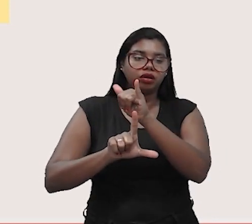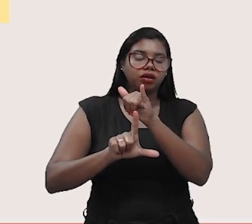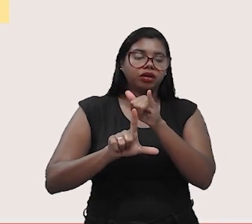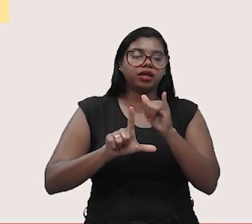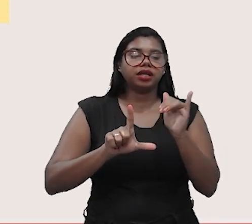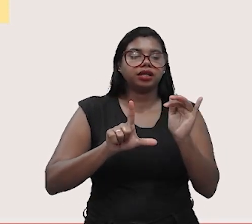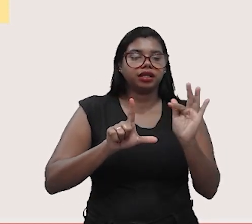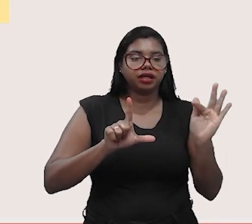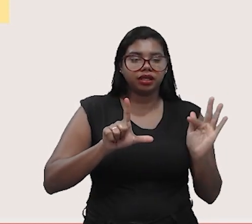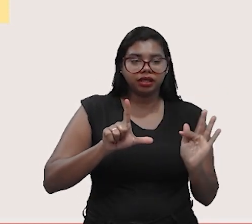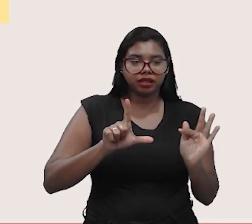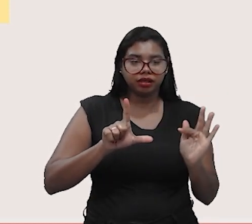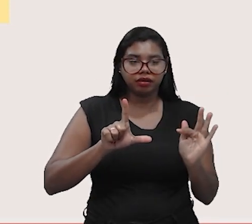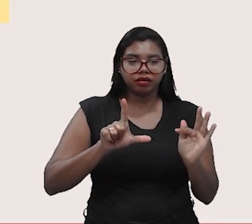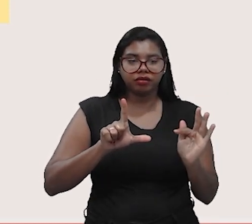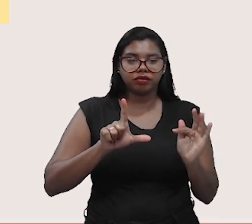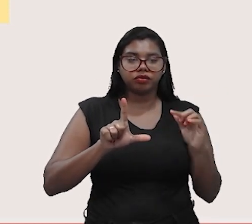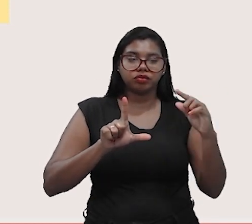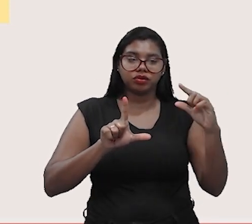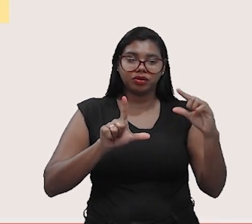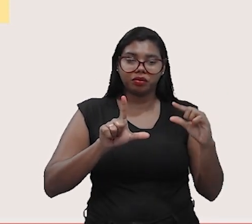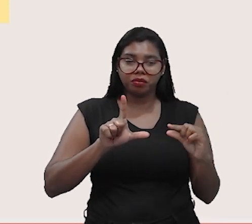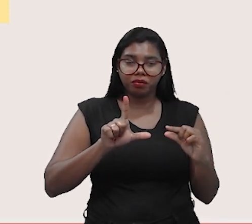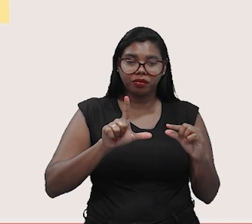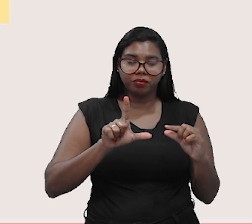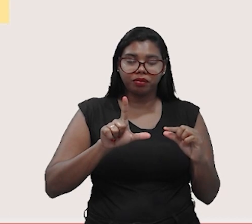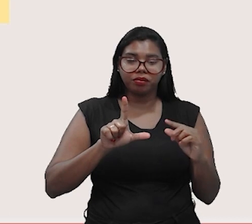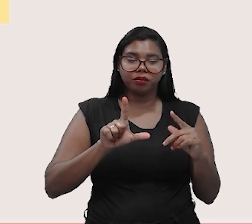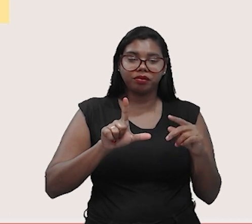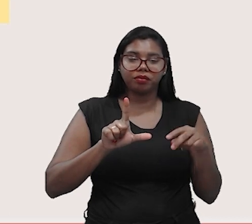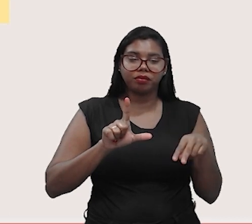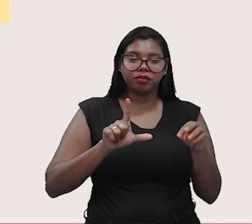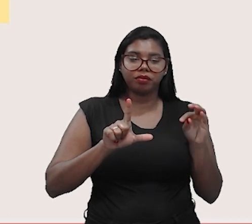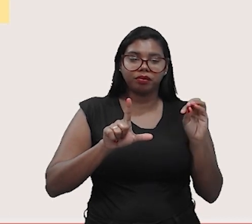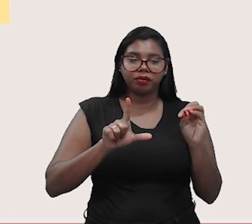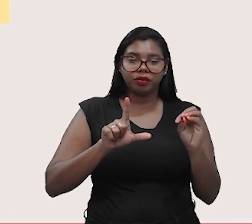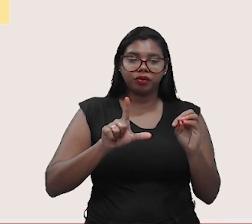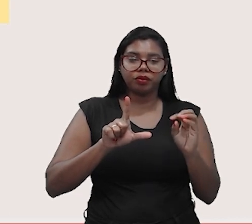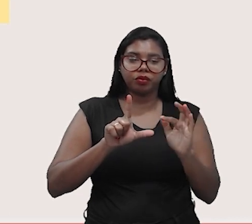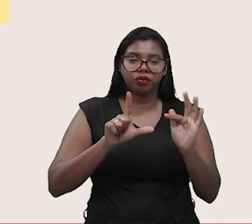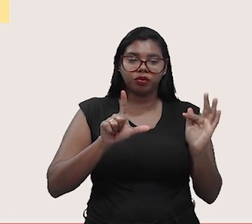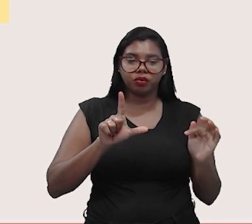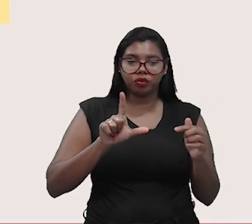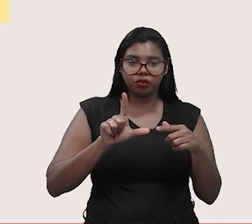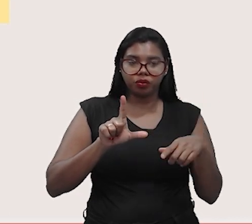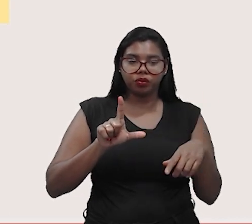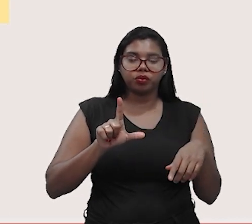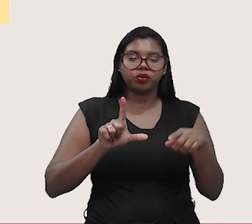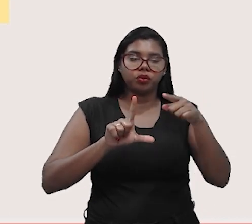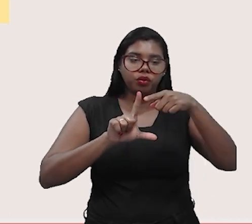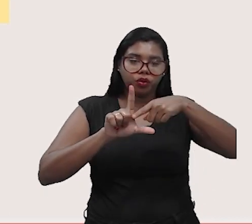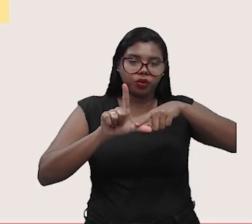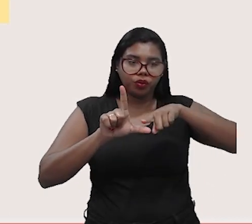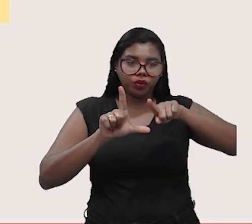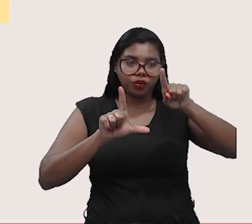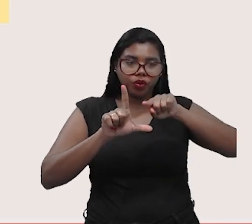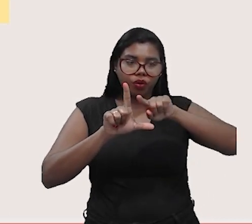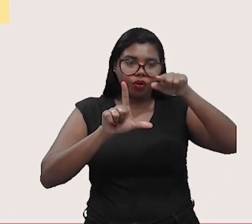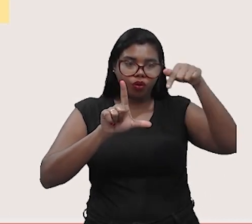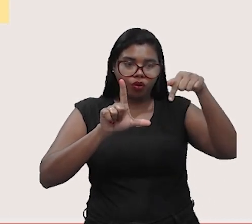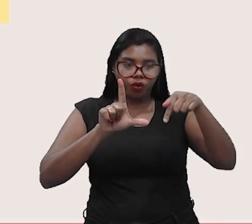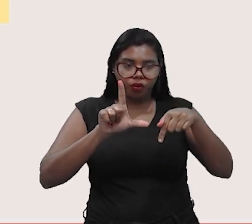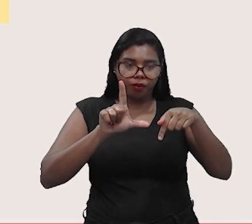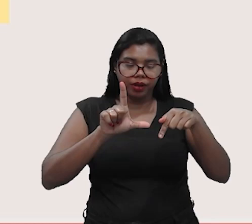o menor ponto da função. Já que, se eu tiver a concavidade voltada para baixo, o y do vértice será o